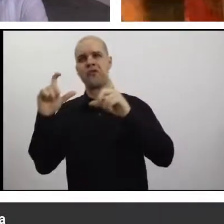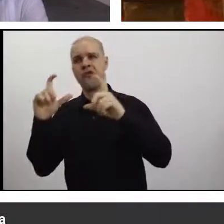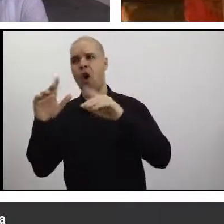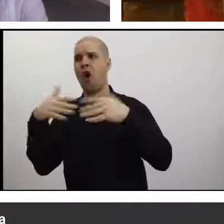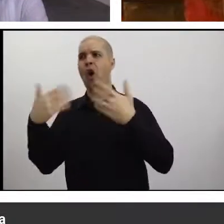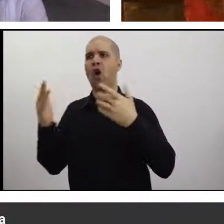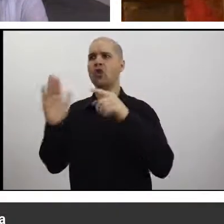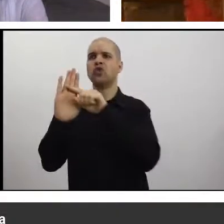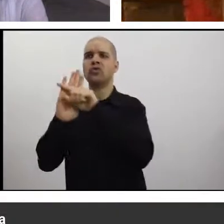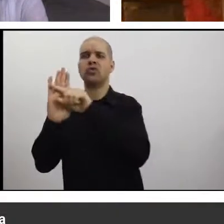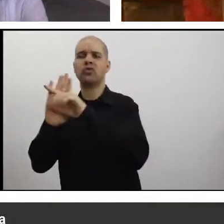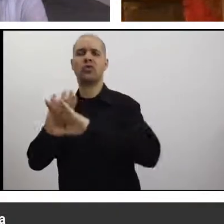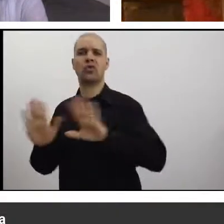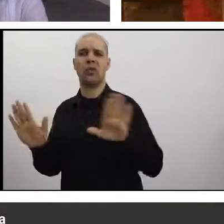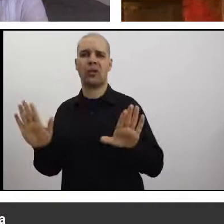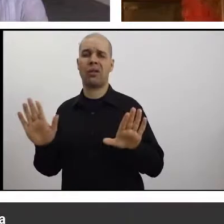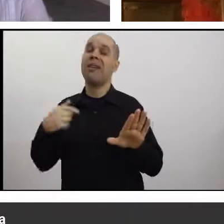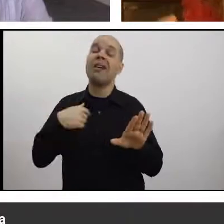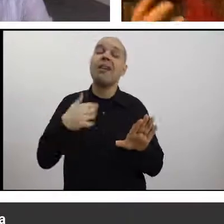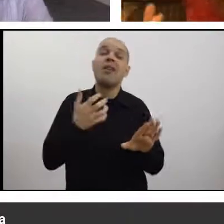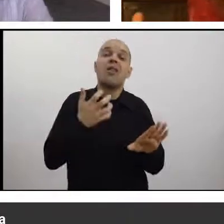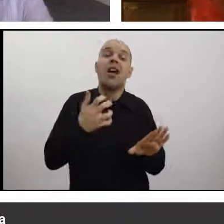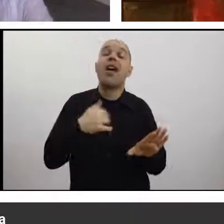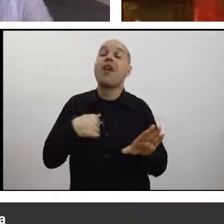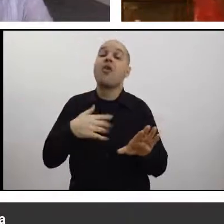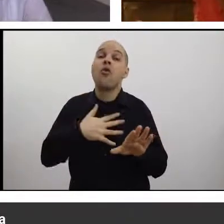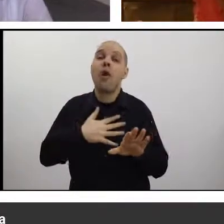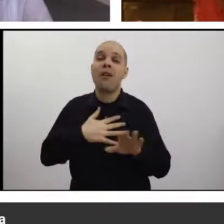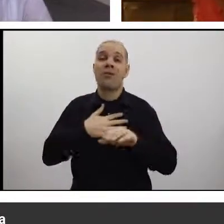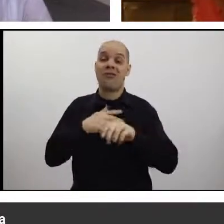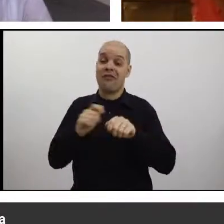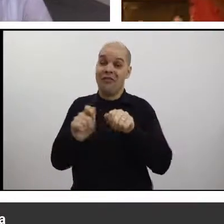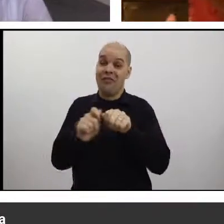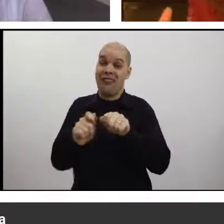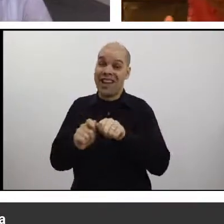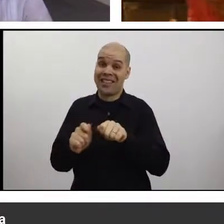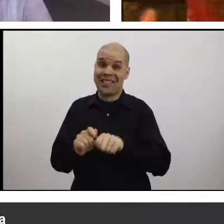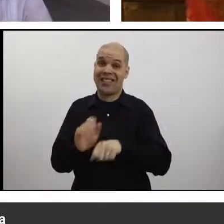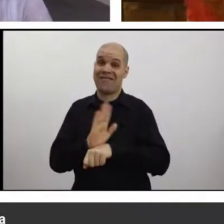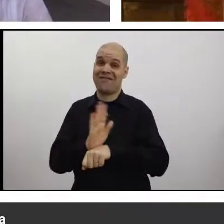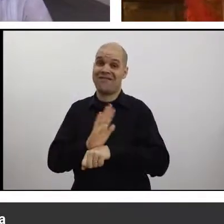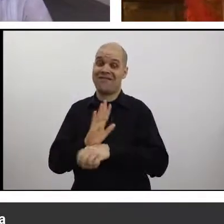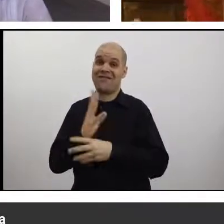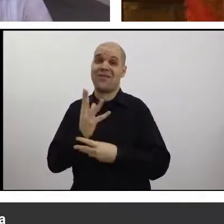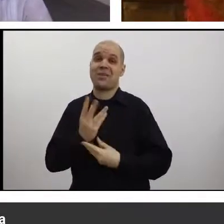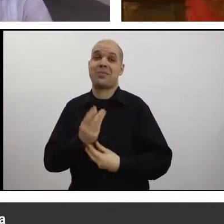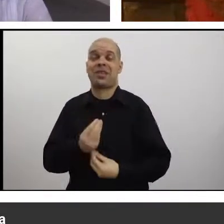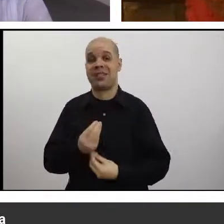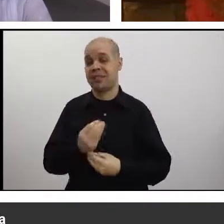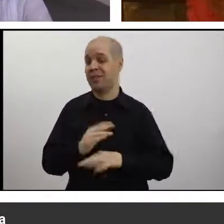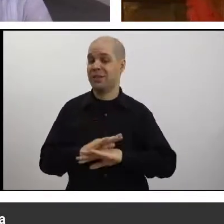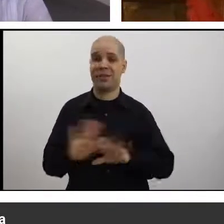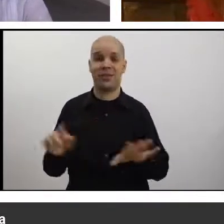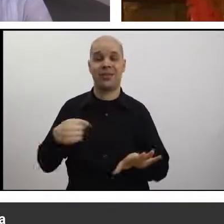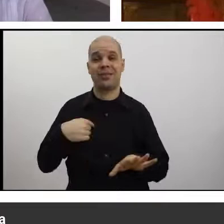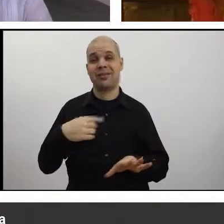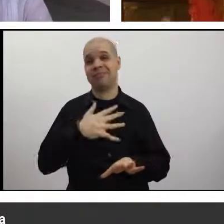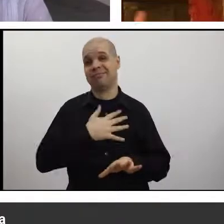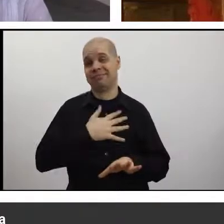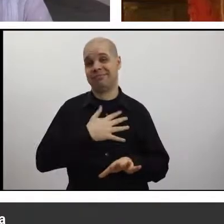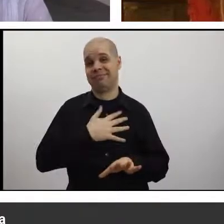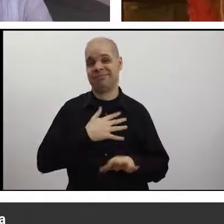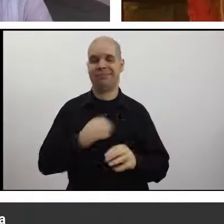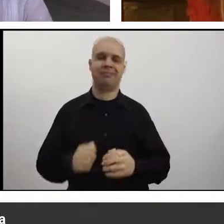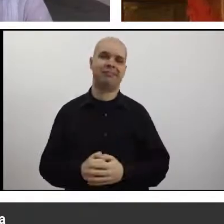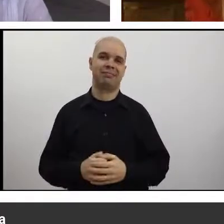no mundo audiovisual. E dependendo do projeto, isso vai se traduzir de uma maneira ou de outra.